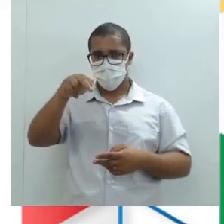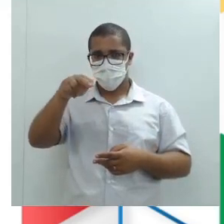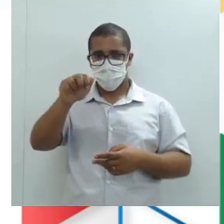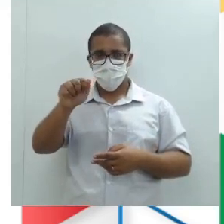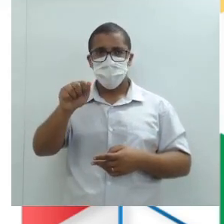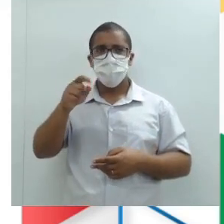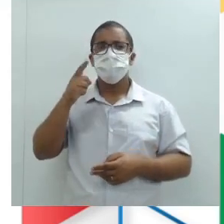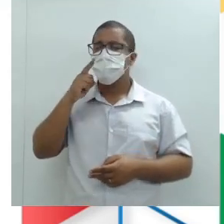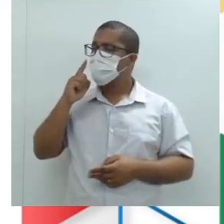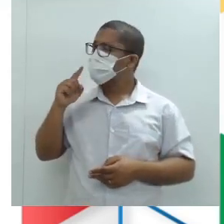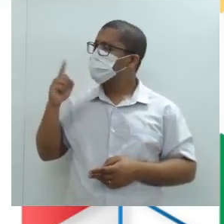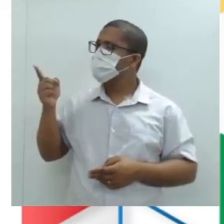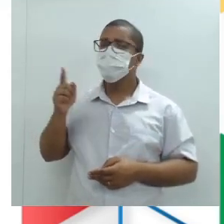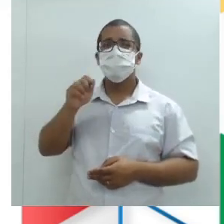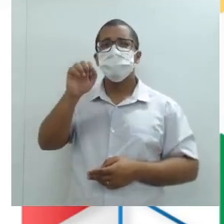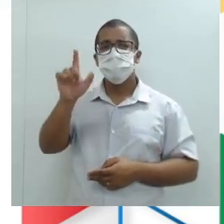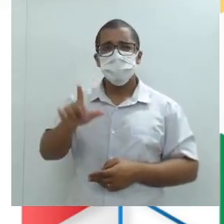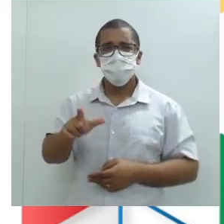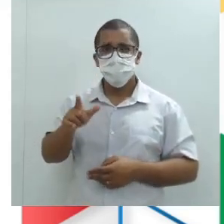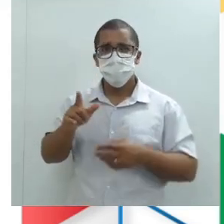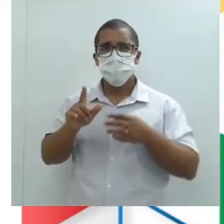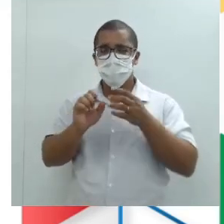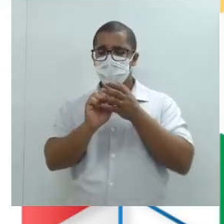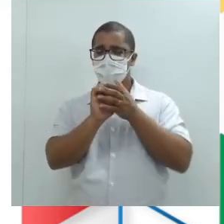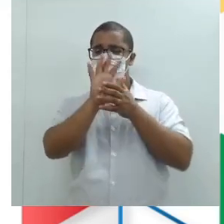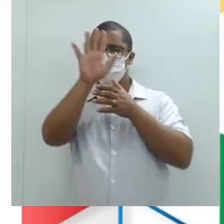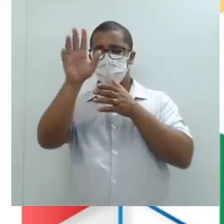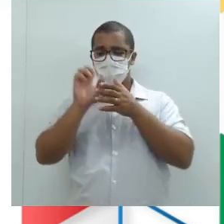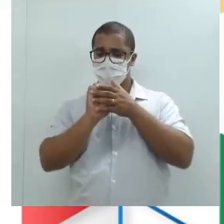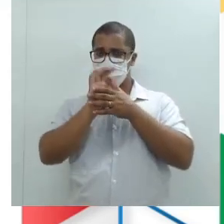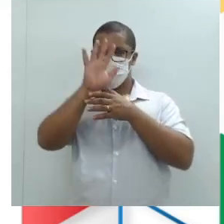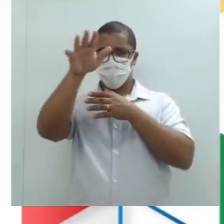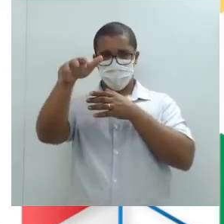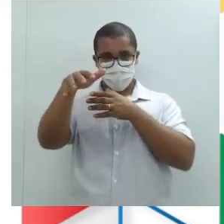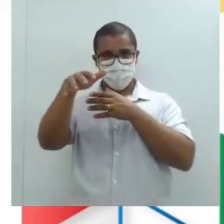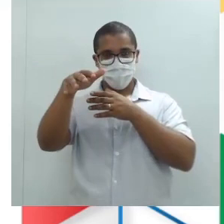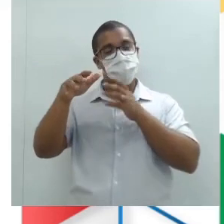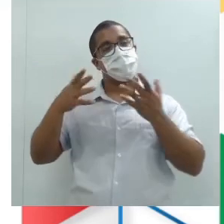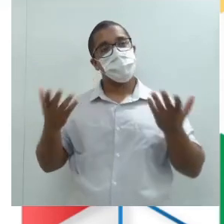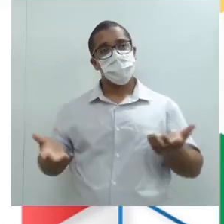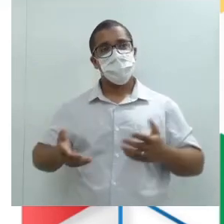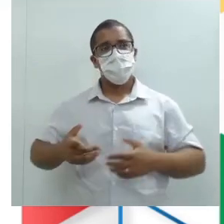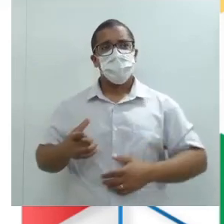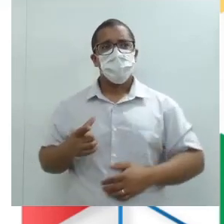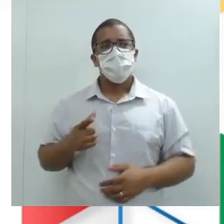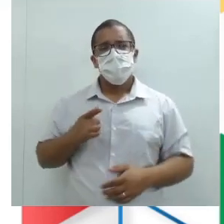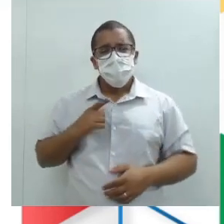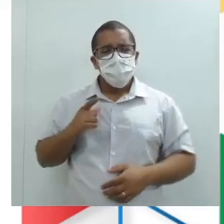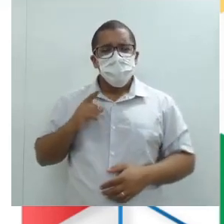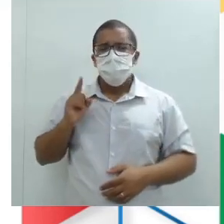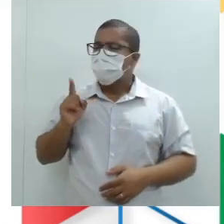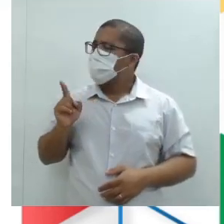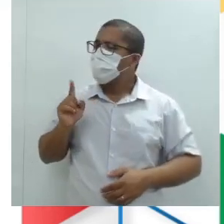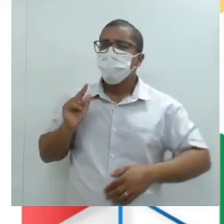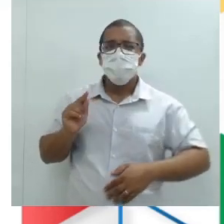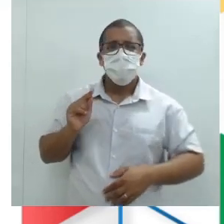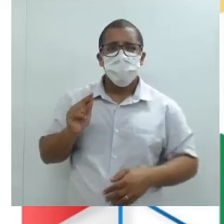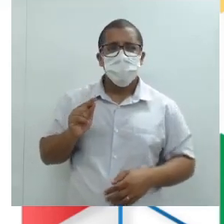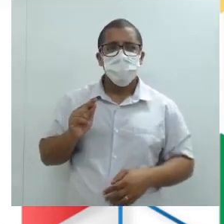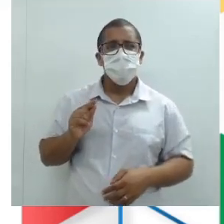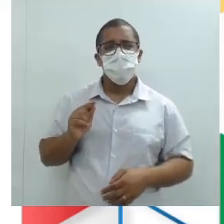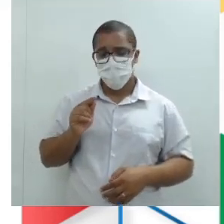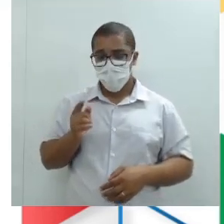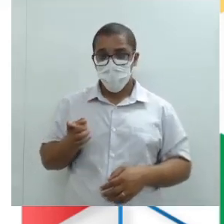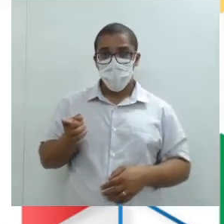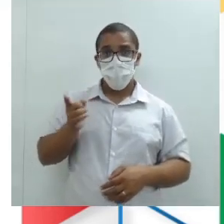ela está colocando a substância para fora, ok? A secreção, né? Essa célula aí exócrina.